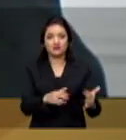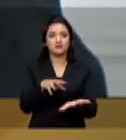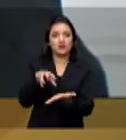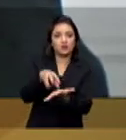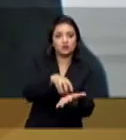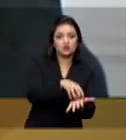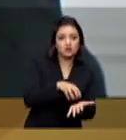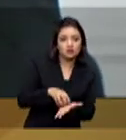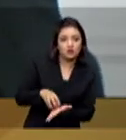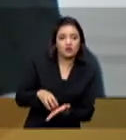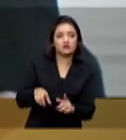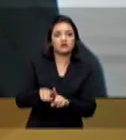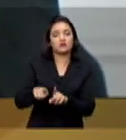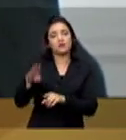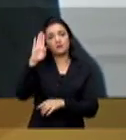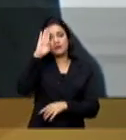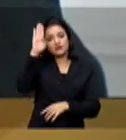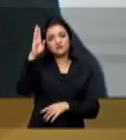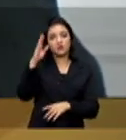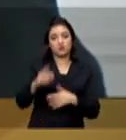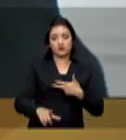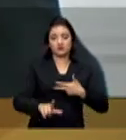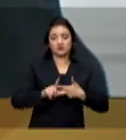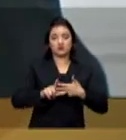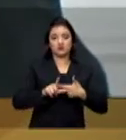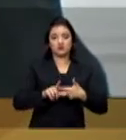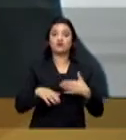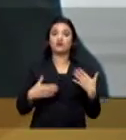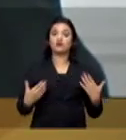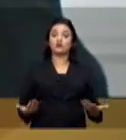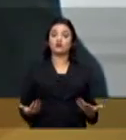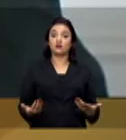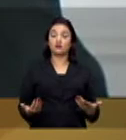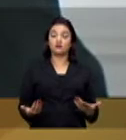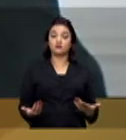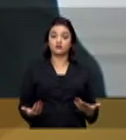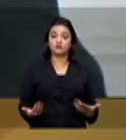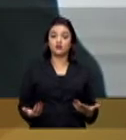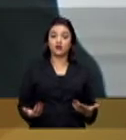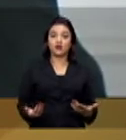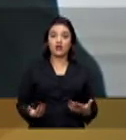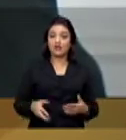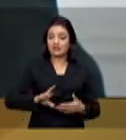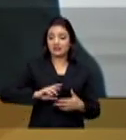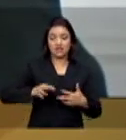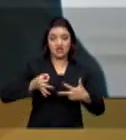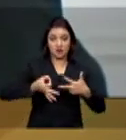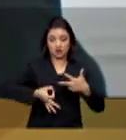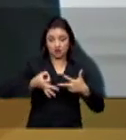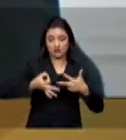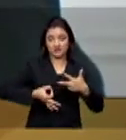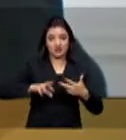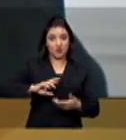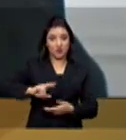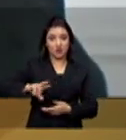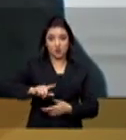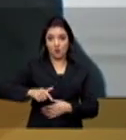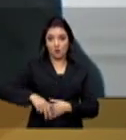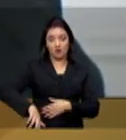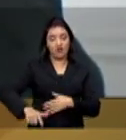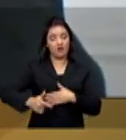do legislador. Não cabe, conclui o ministro Celso de Mello, ao Poder Judiciário, em tema regido